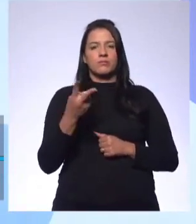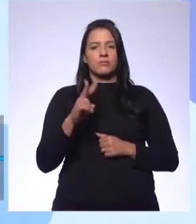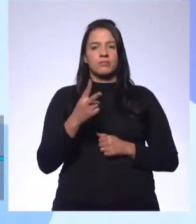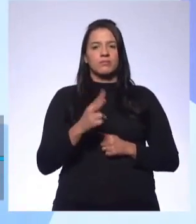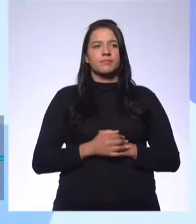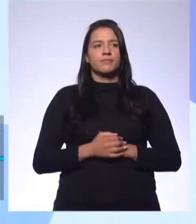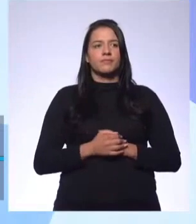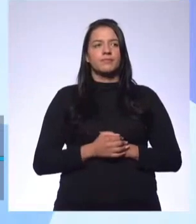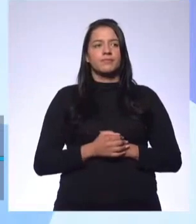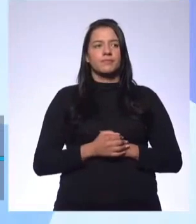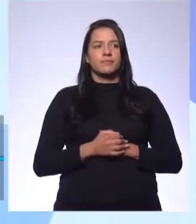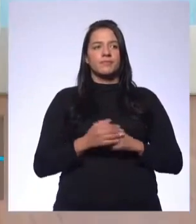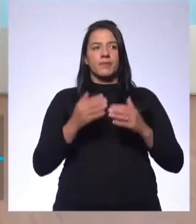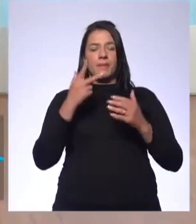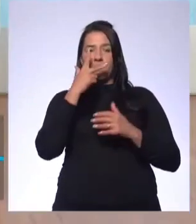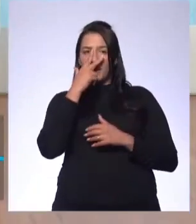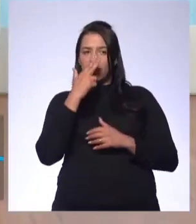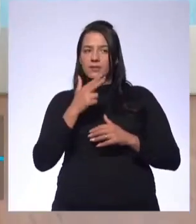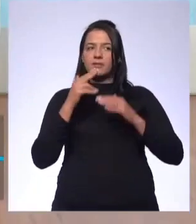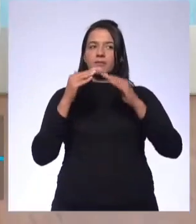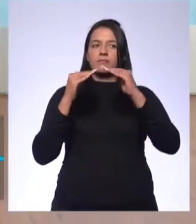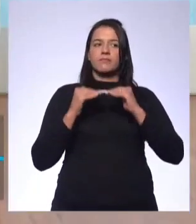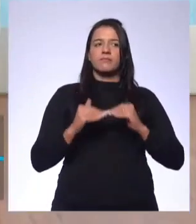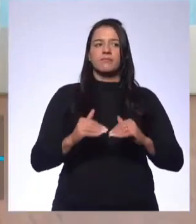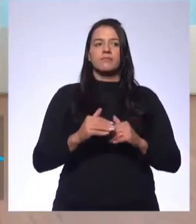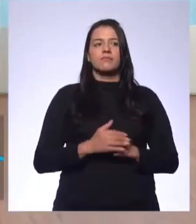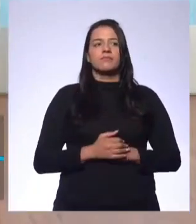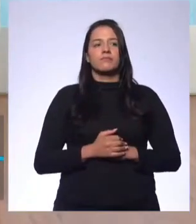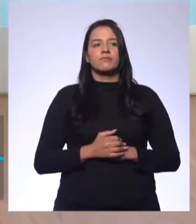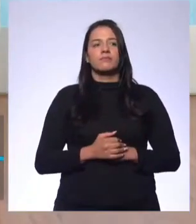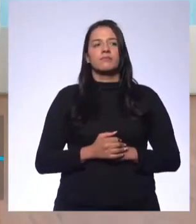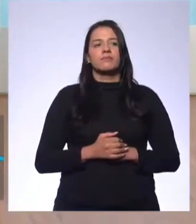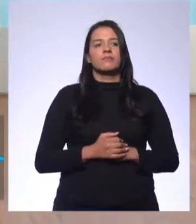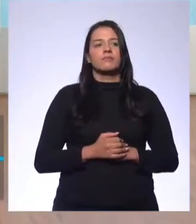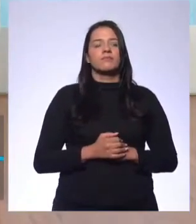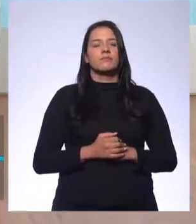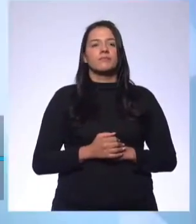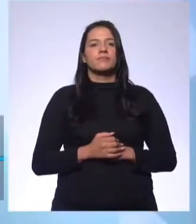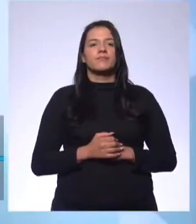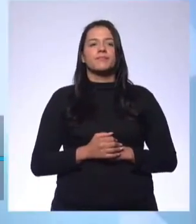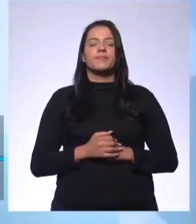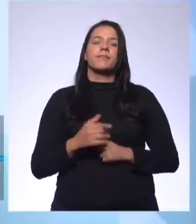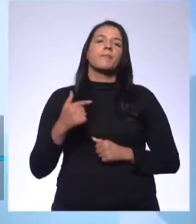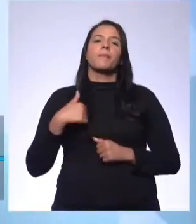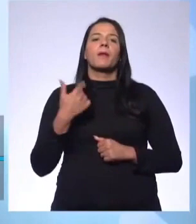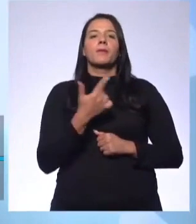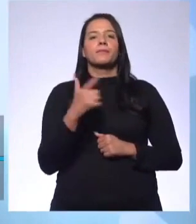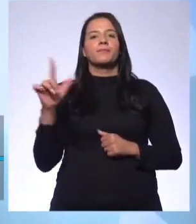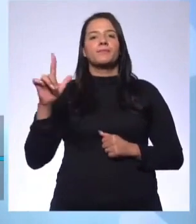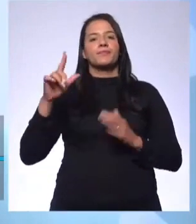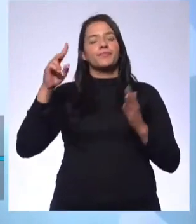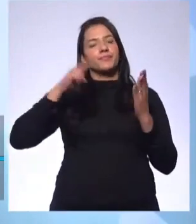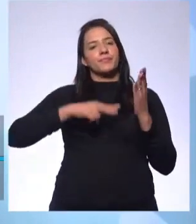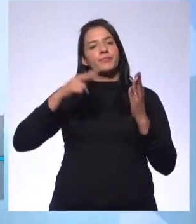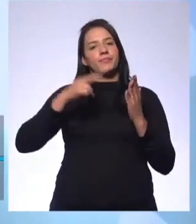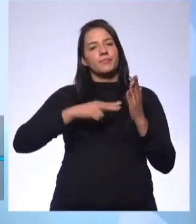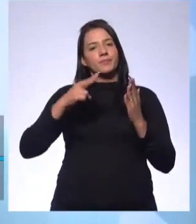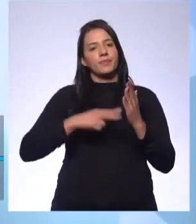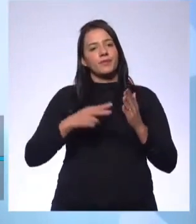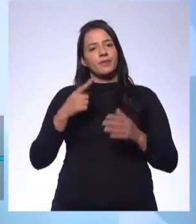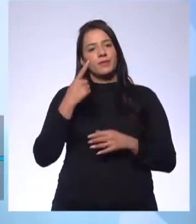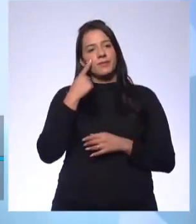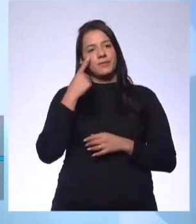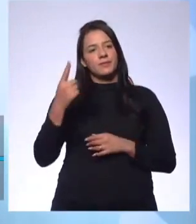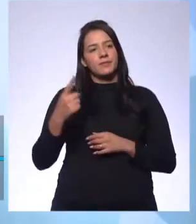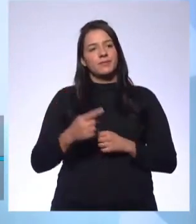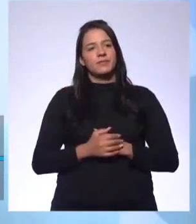12 e 13 anos. Eu acho que a Alice parece na hora que eu leio, tá? É a minha cabeça. Sim. Então vamos para a leitura de Alice no País das Maravilhas. Eu nunca